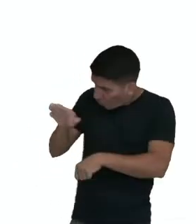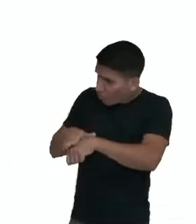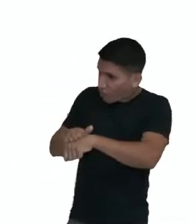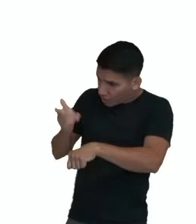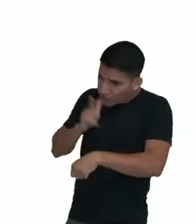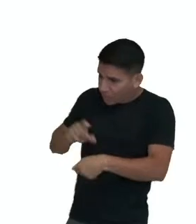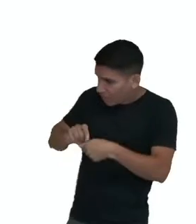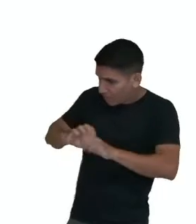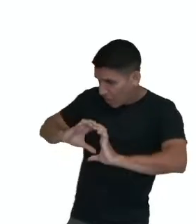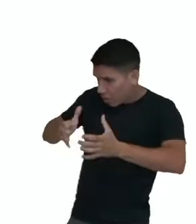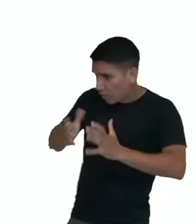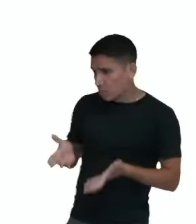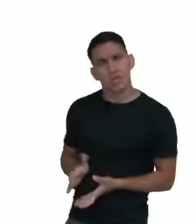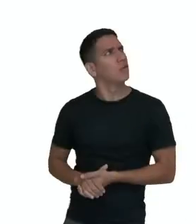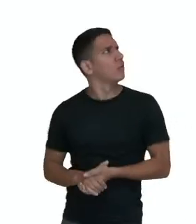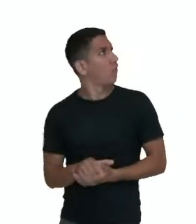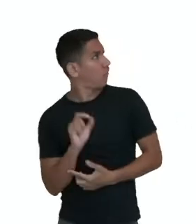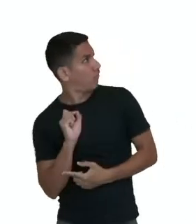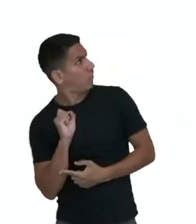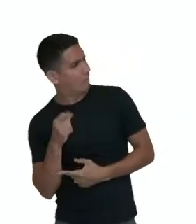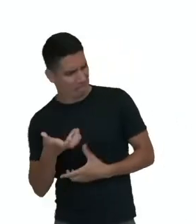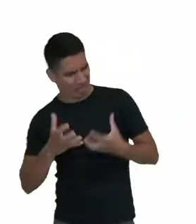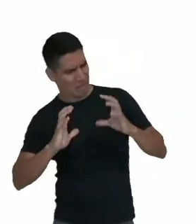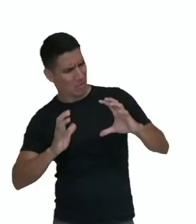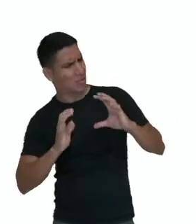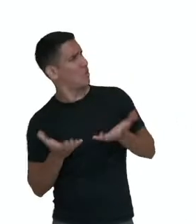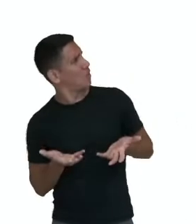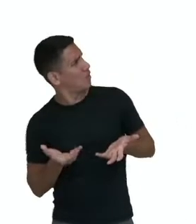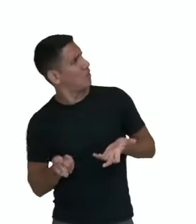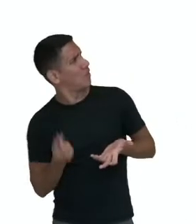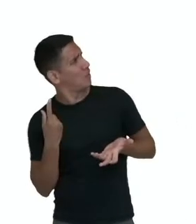coisas com ela." "O quê?"